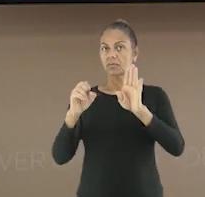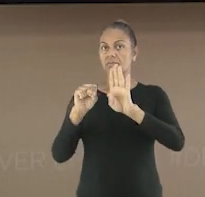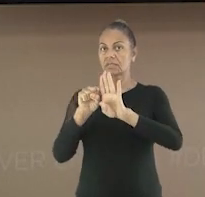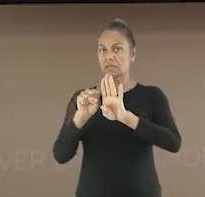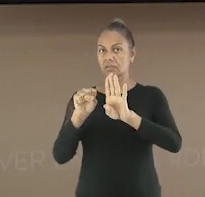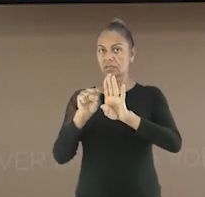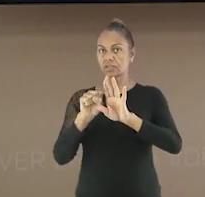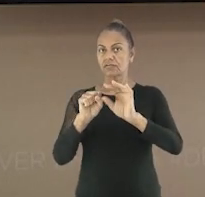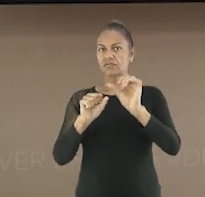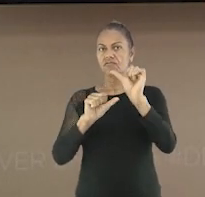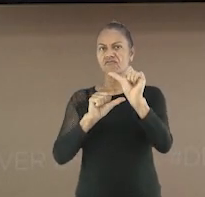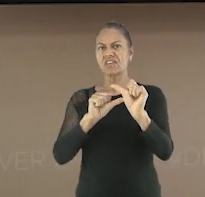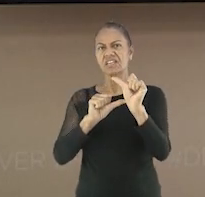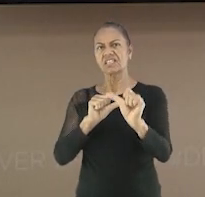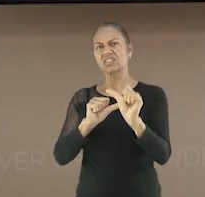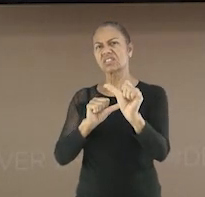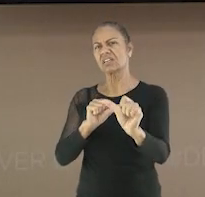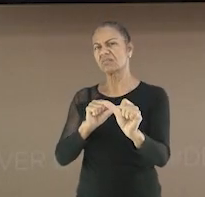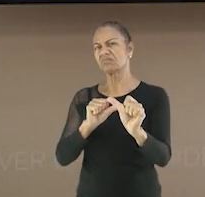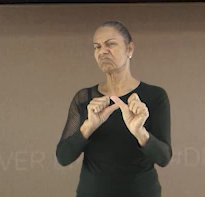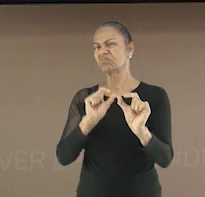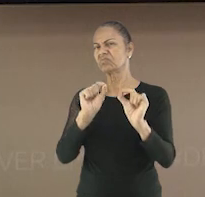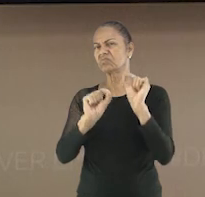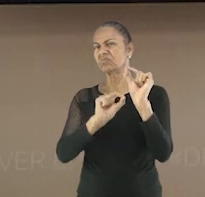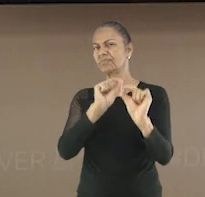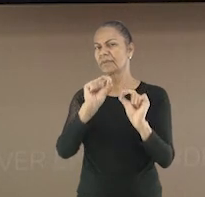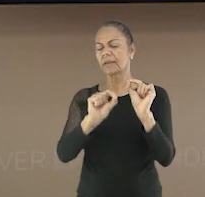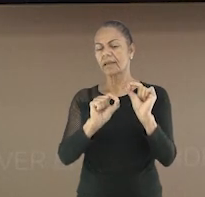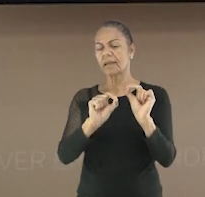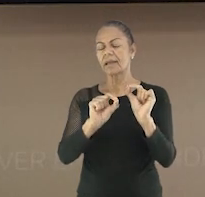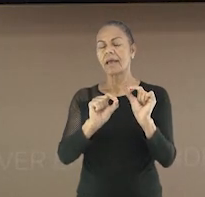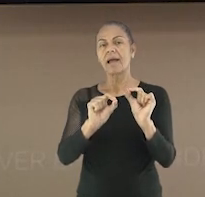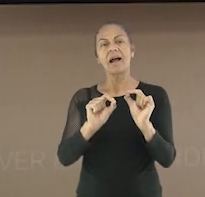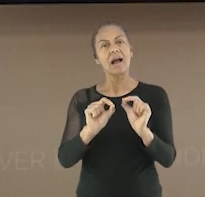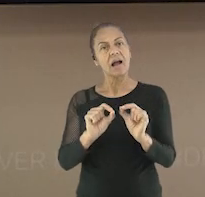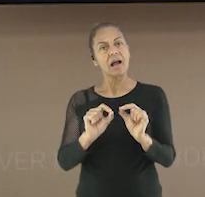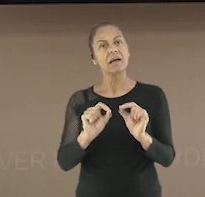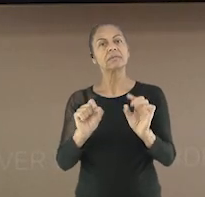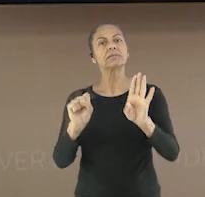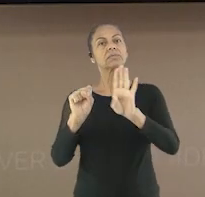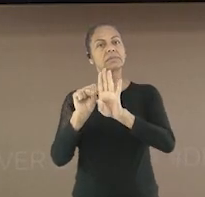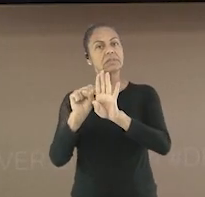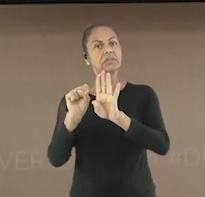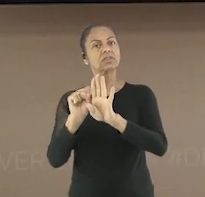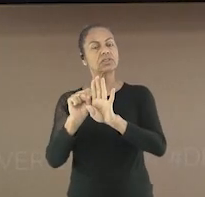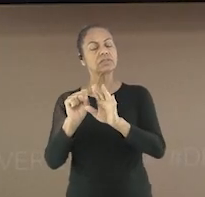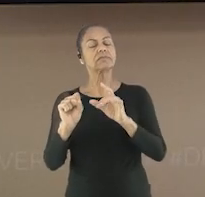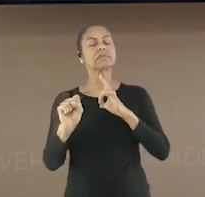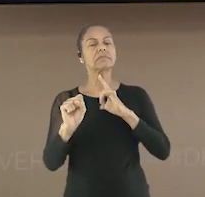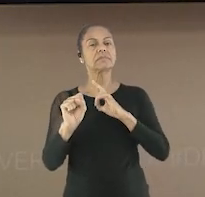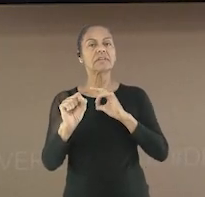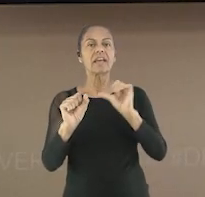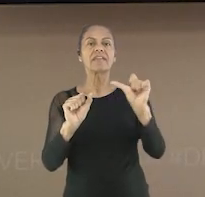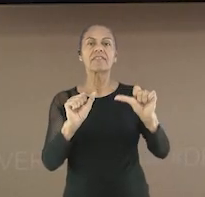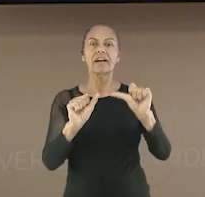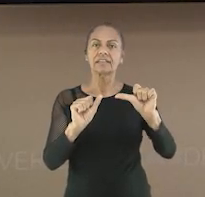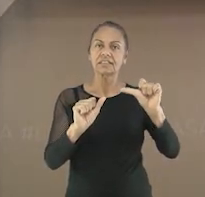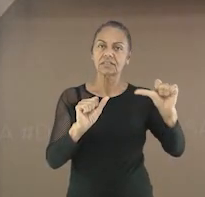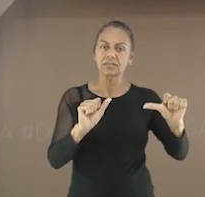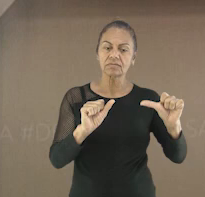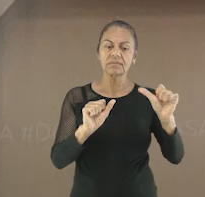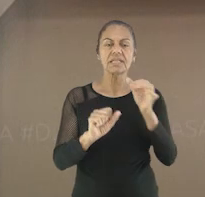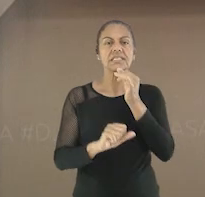as flexões dos substantivos. O que é isso? Flexões são algumas variações do